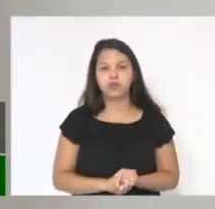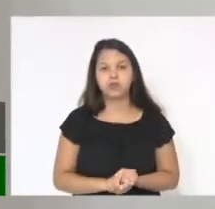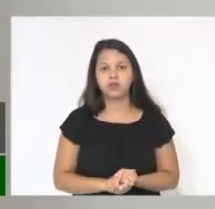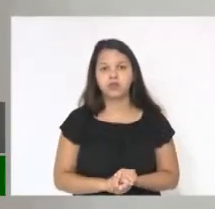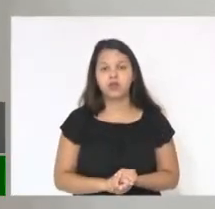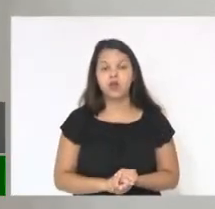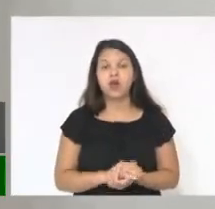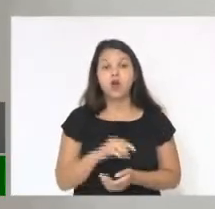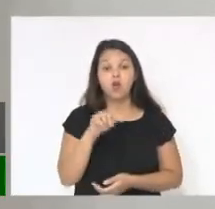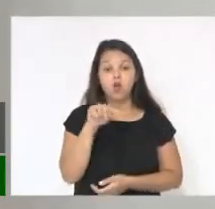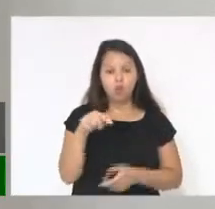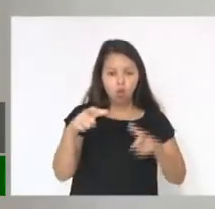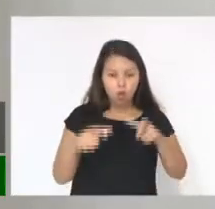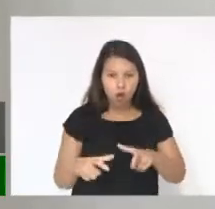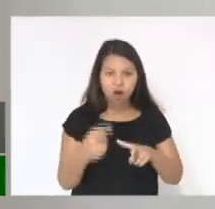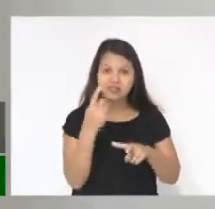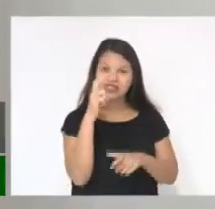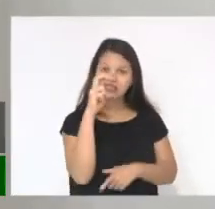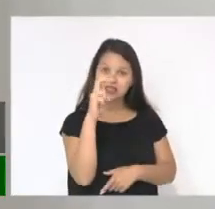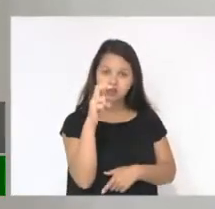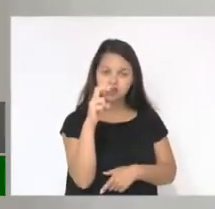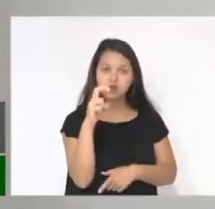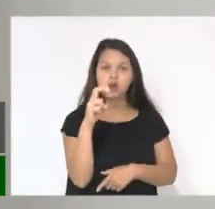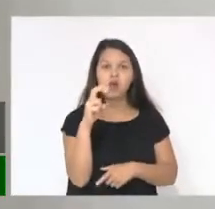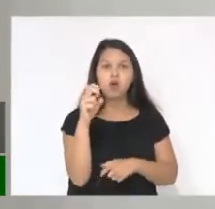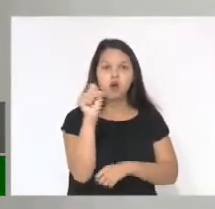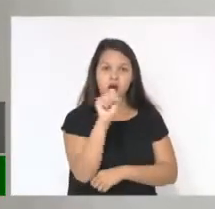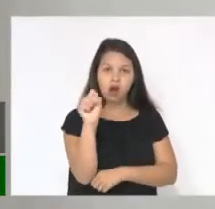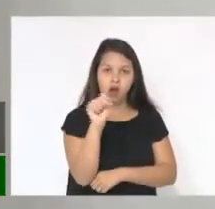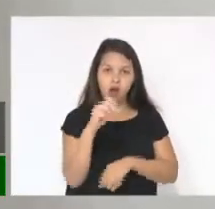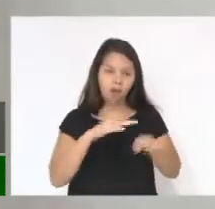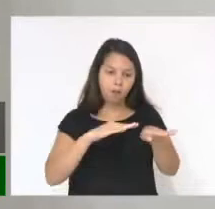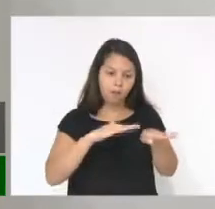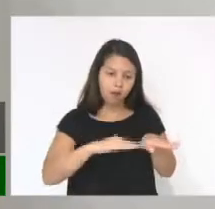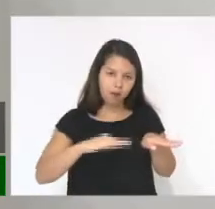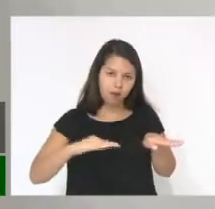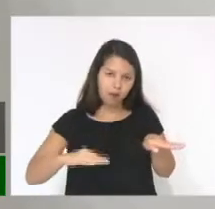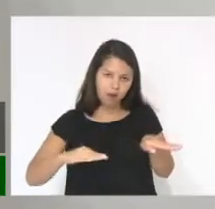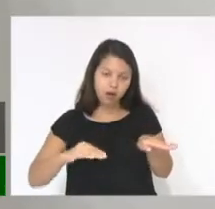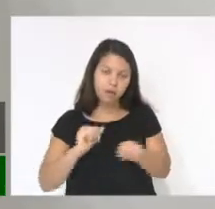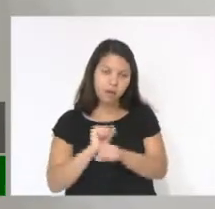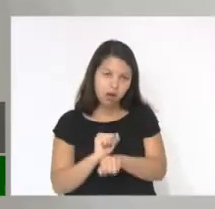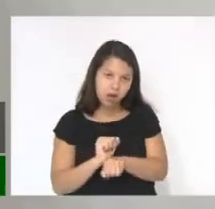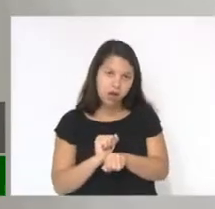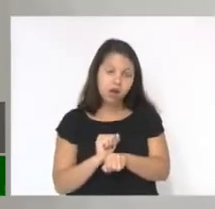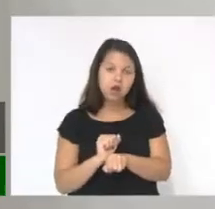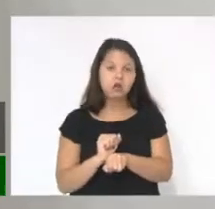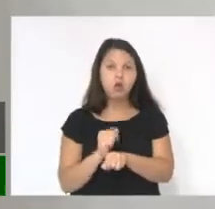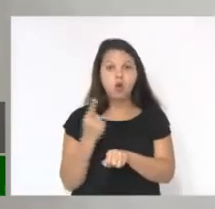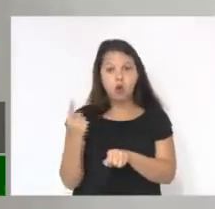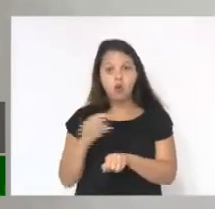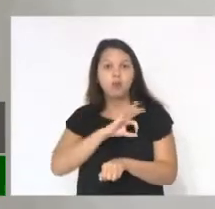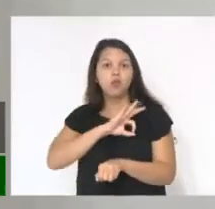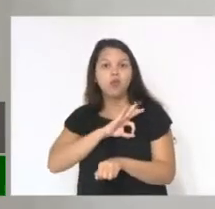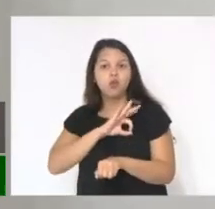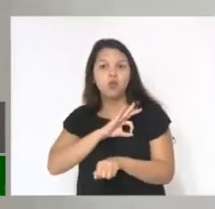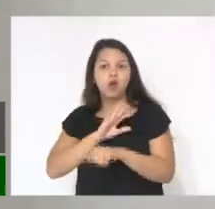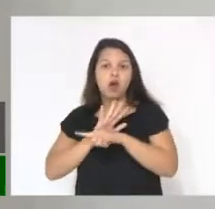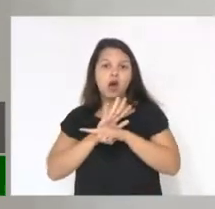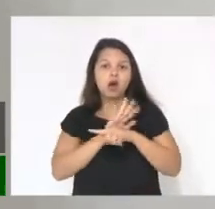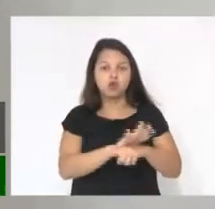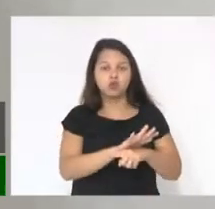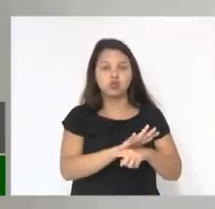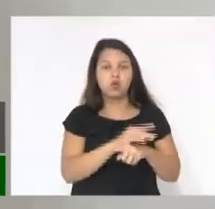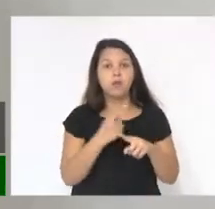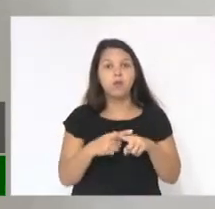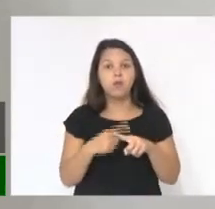5 veículos parados e um carro da polícia fazendo socorro, porque todos os 5 veículos estouraram o